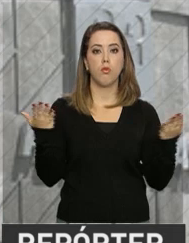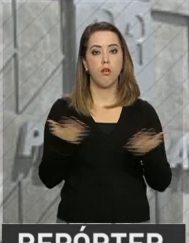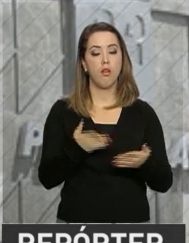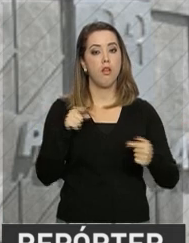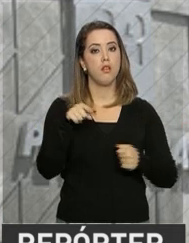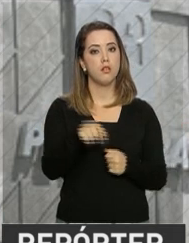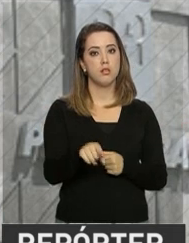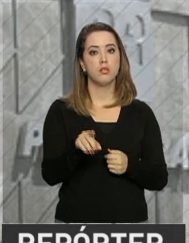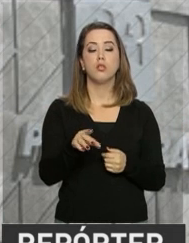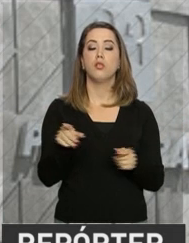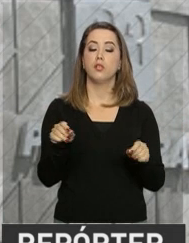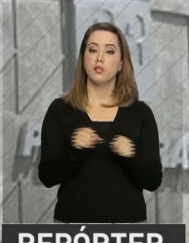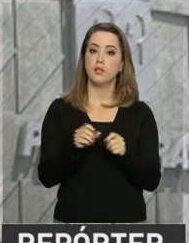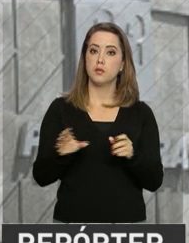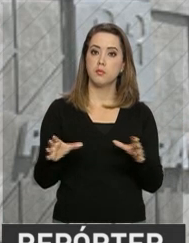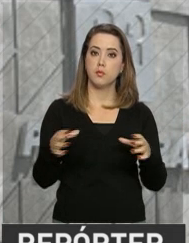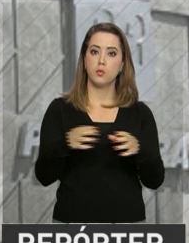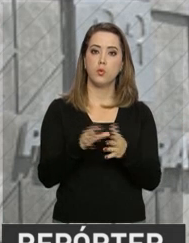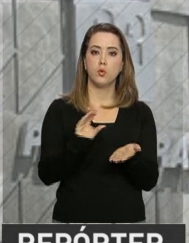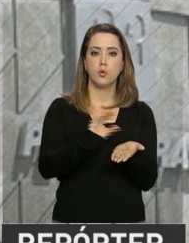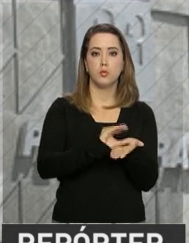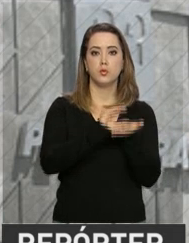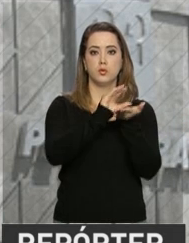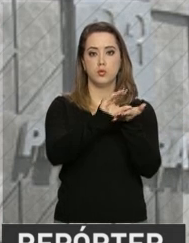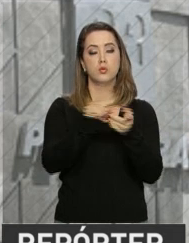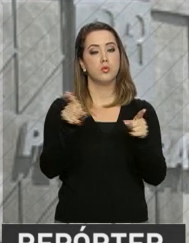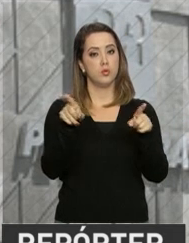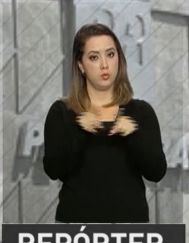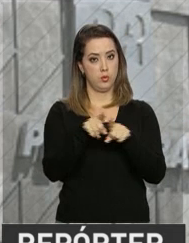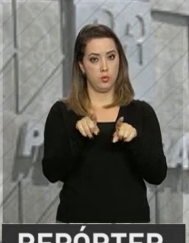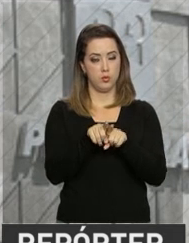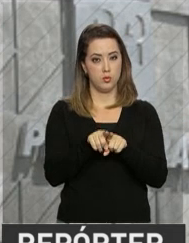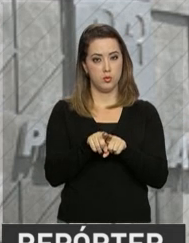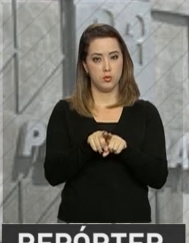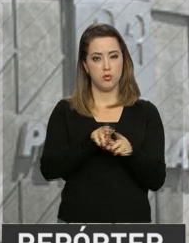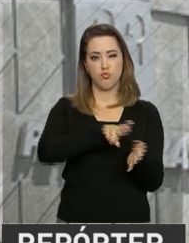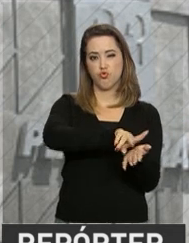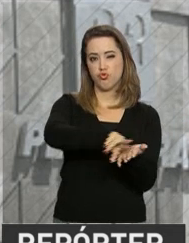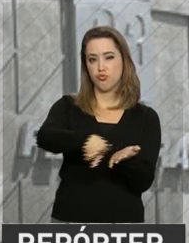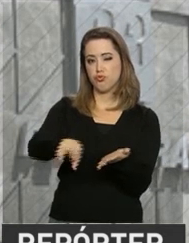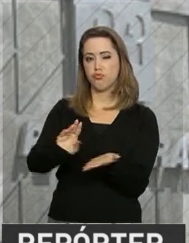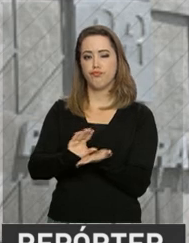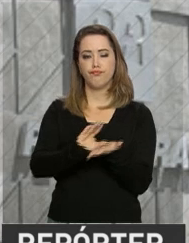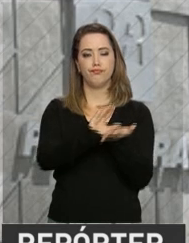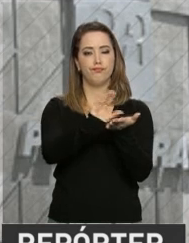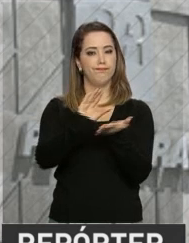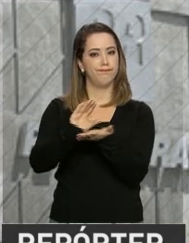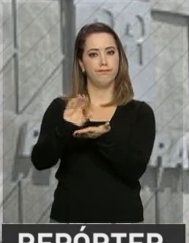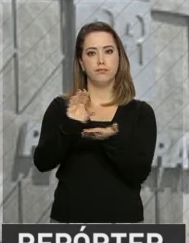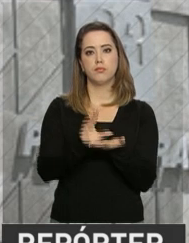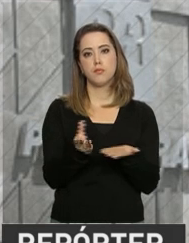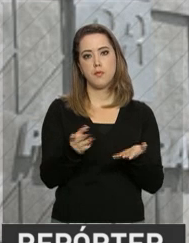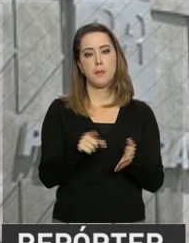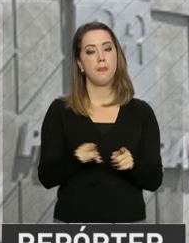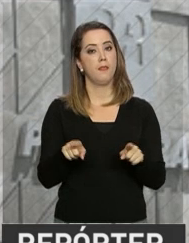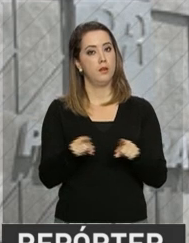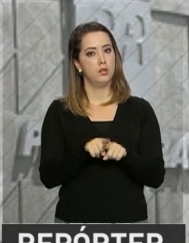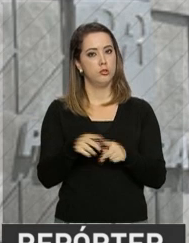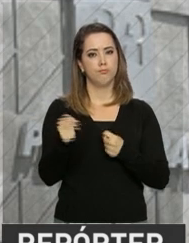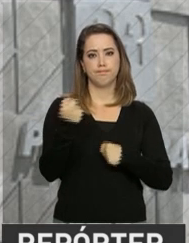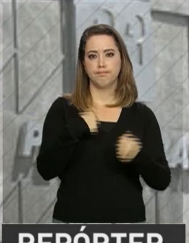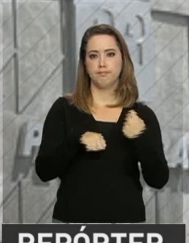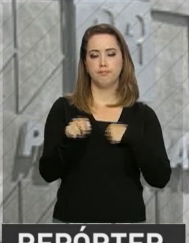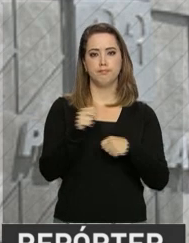do Conselho da SBR Global parente também é Presidente do Conselho de administração da BMF Bovespa